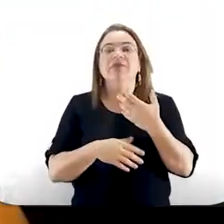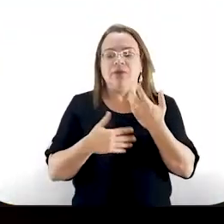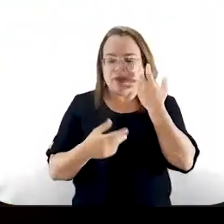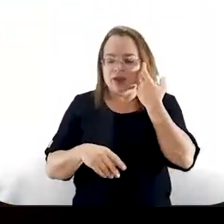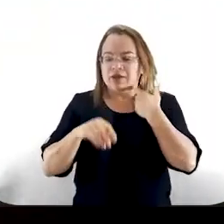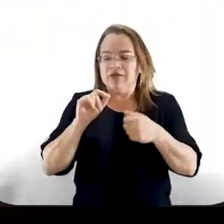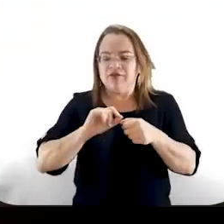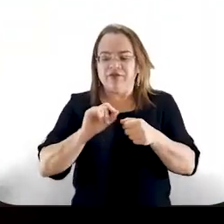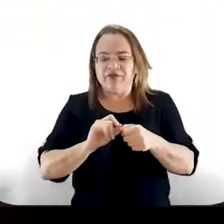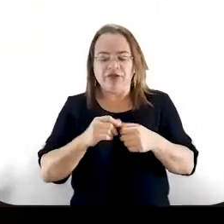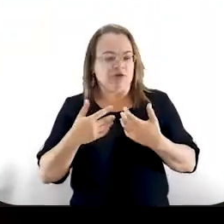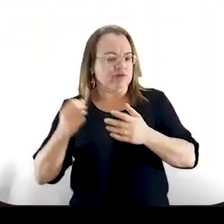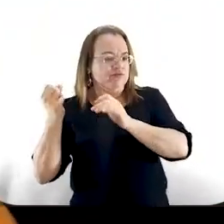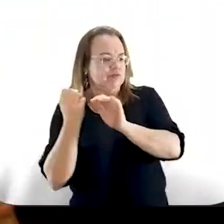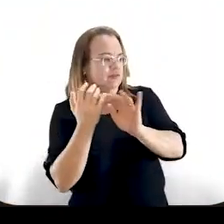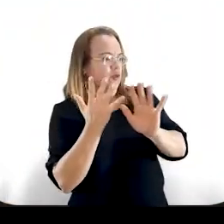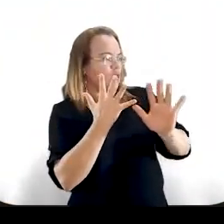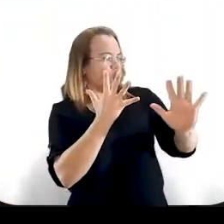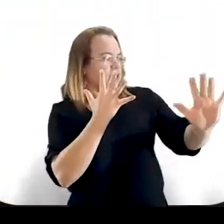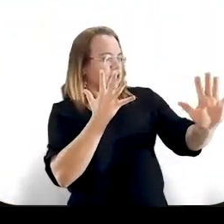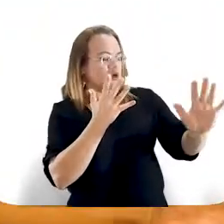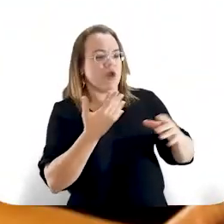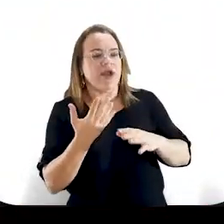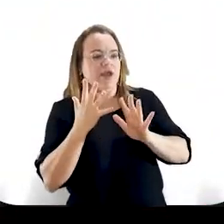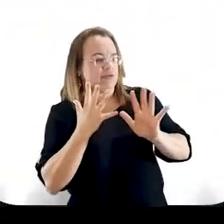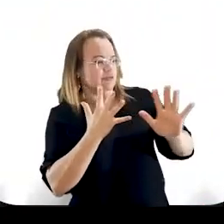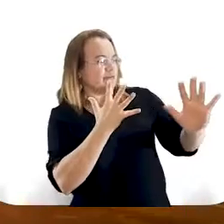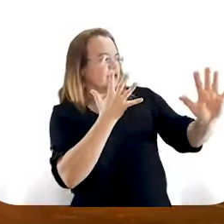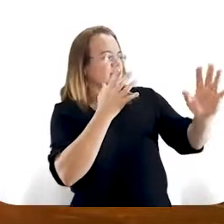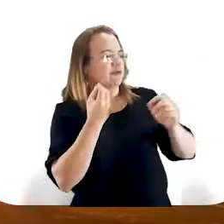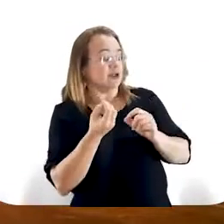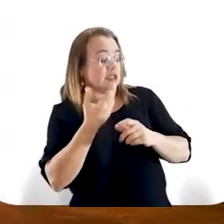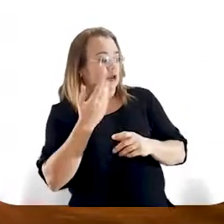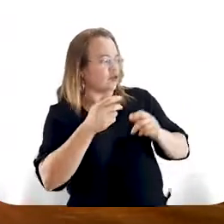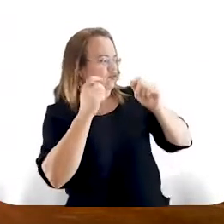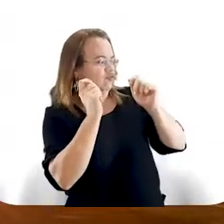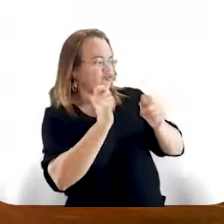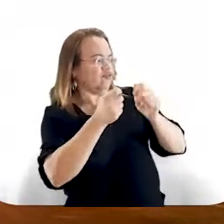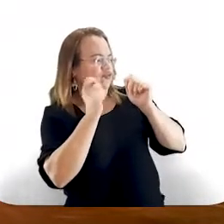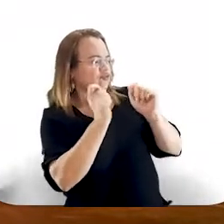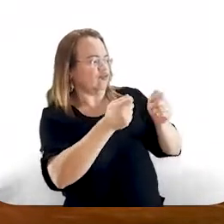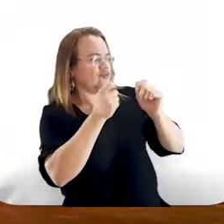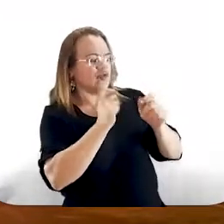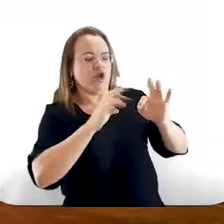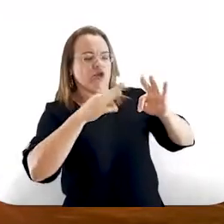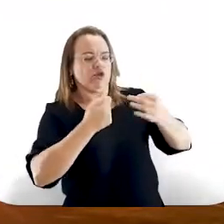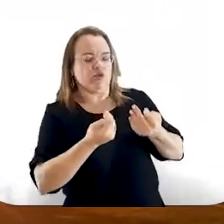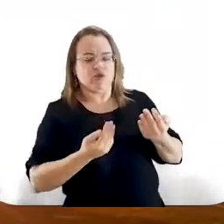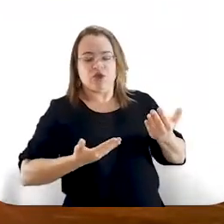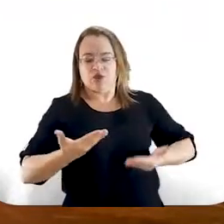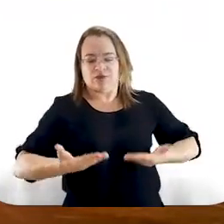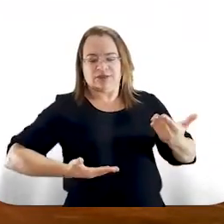feita o cortejo. O rei foi na frente, montado na carruagem, todos os seus súditos atrás, e